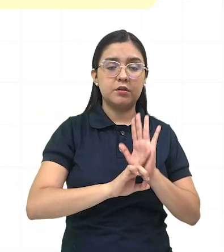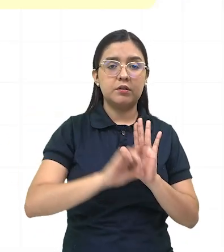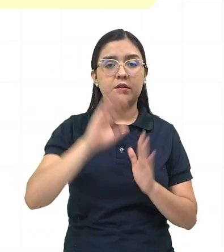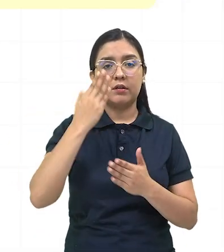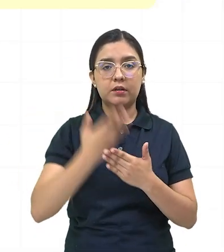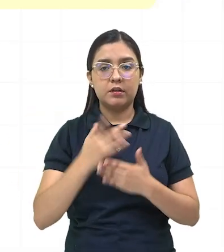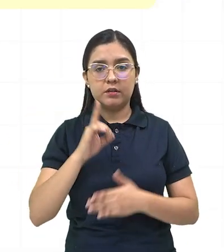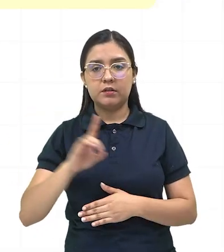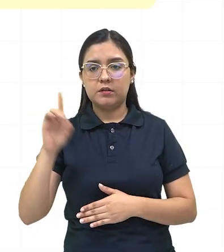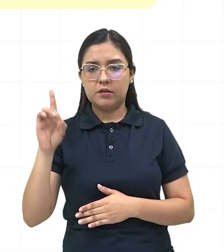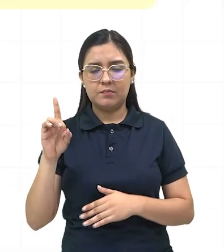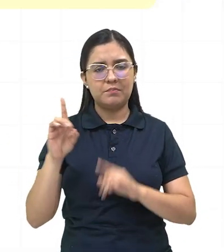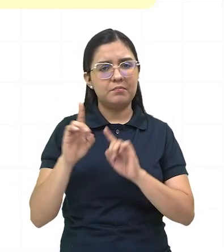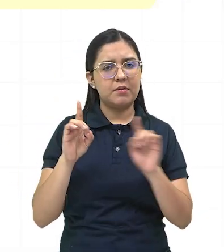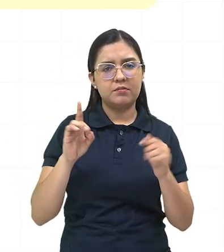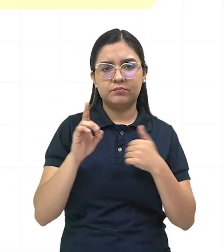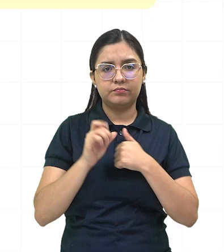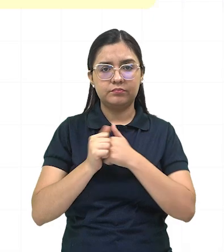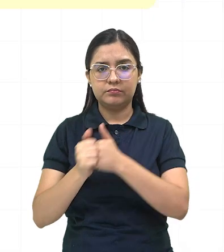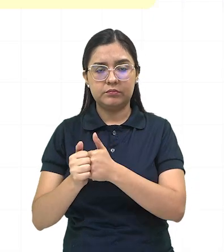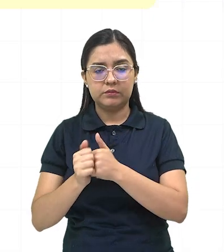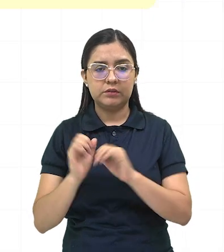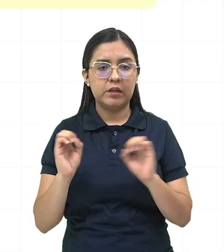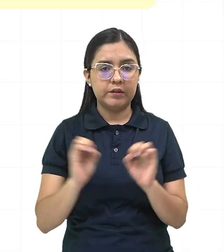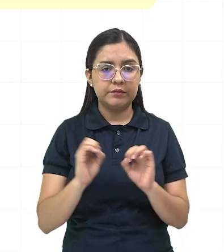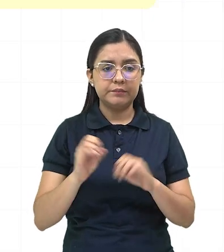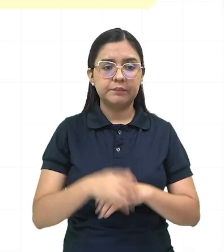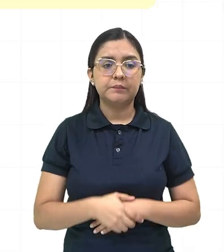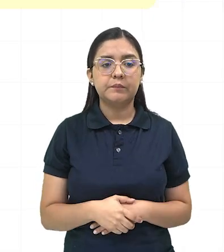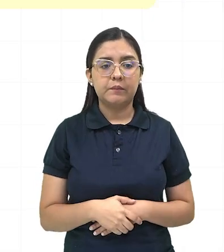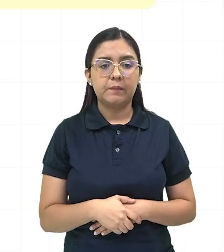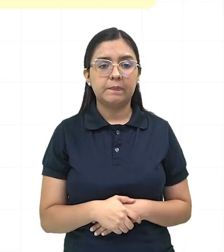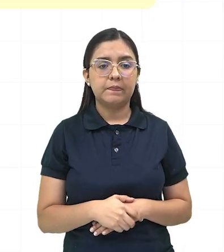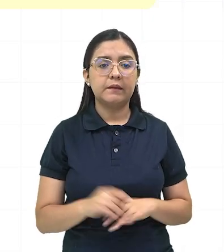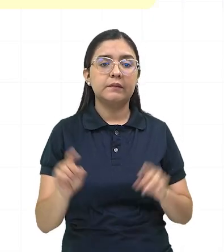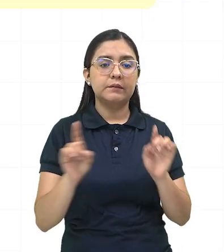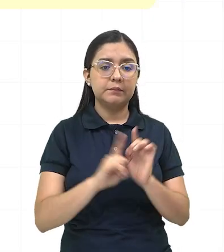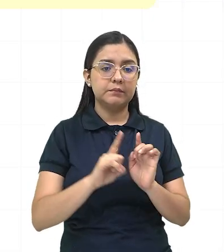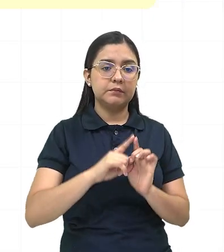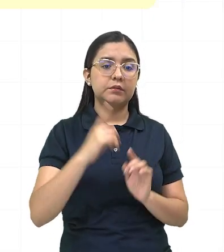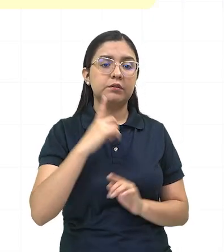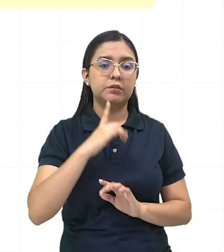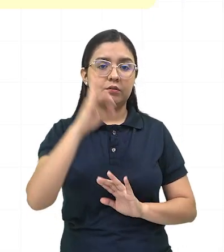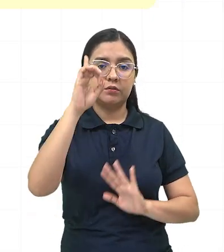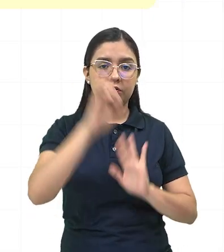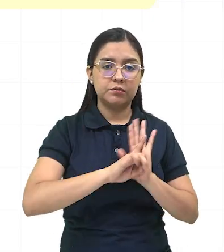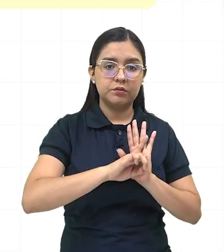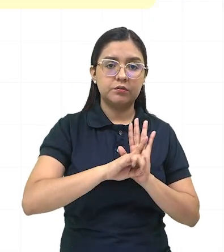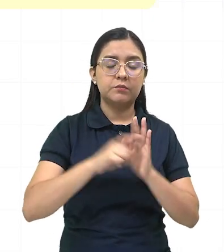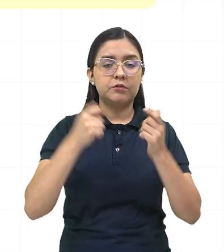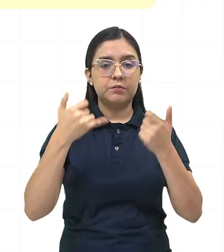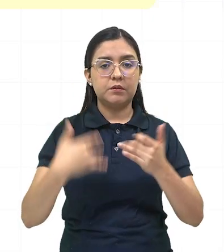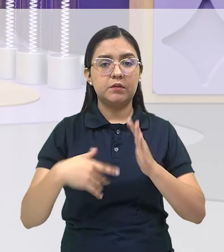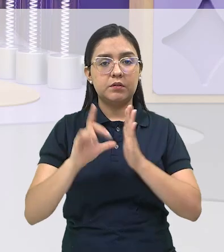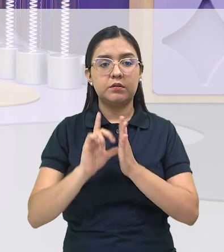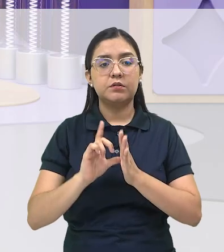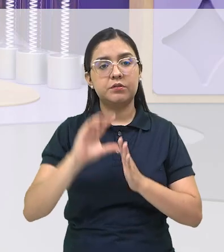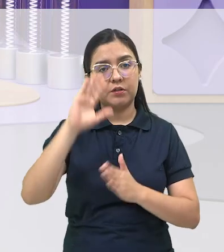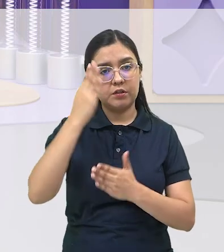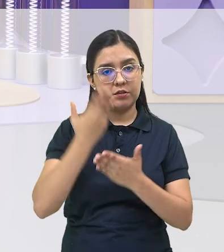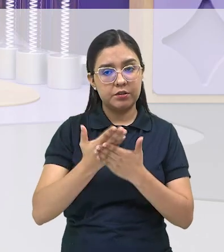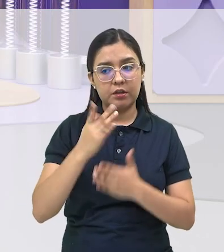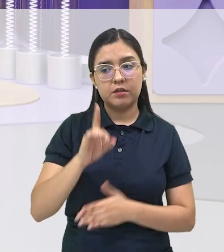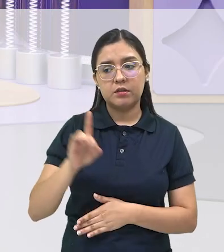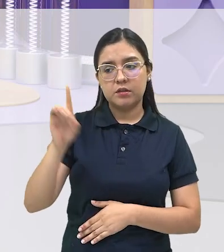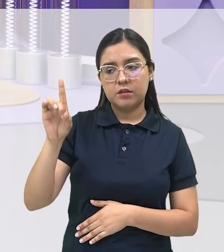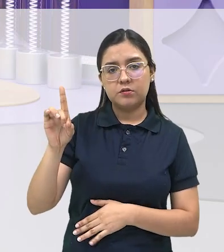Deus, mas não seguir nenhuma religião, né? E assim como nós temos o direito, como já foi falado anteriormente, de crer em